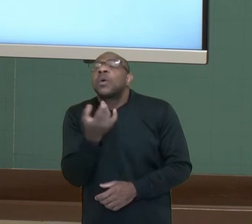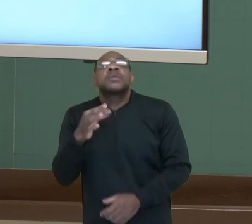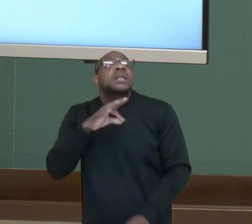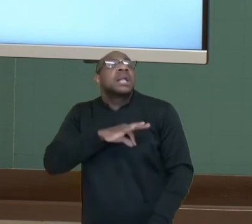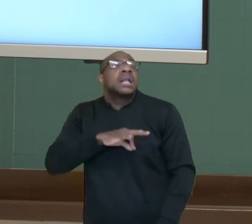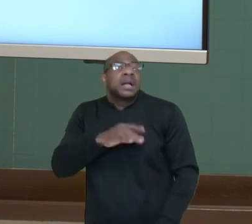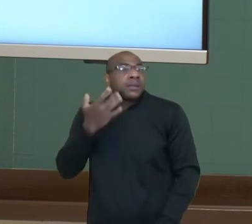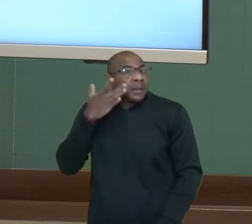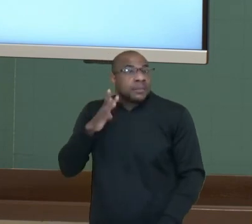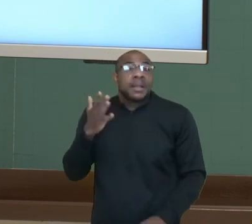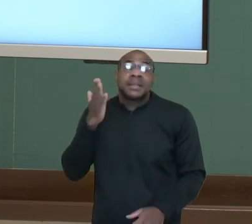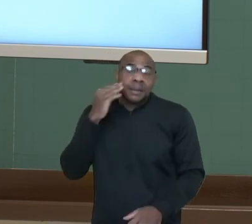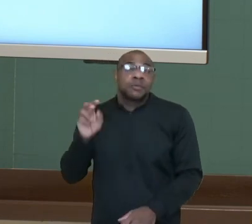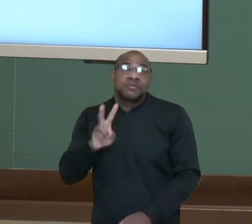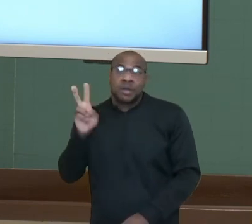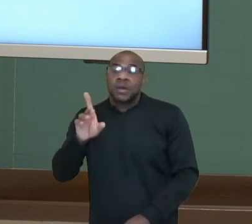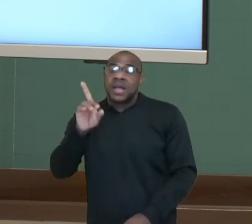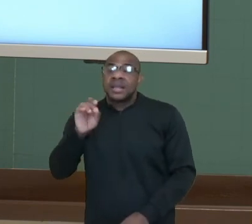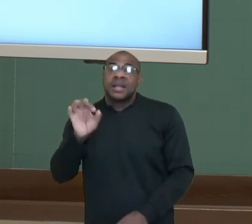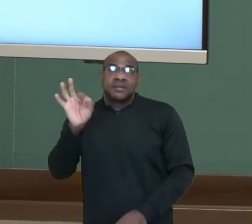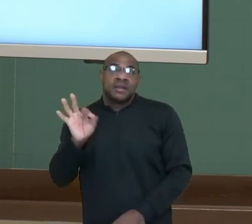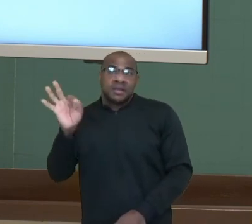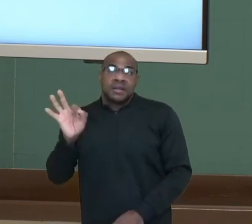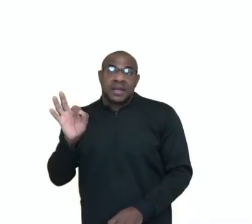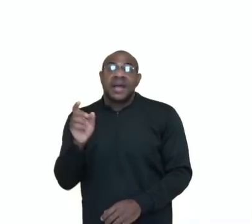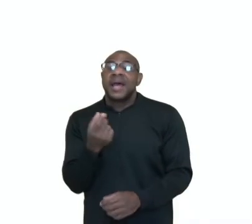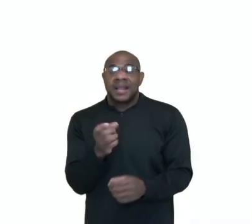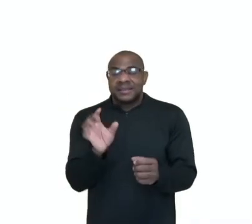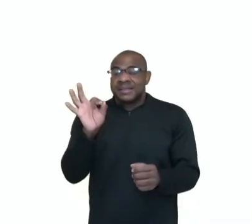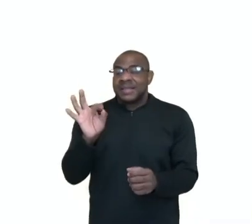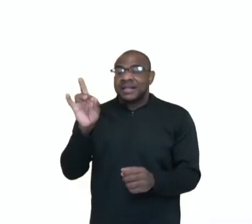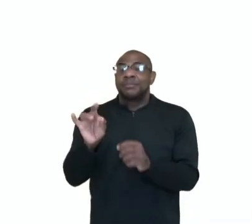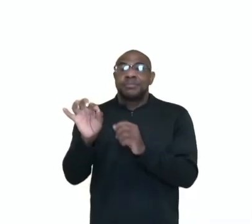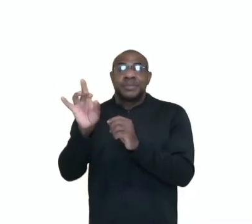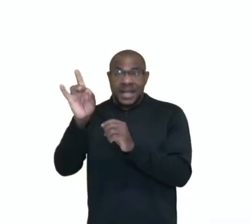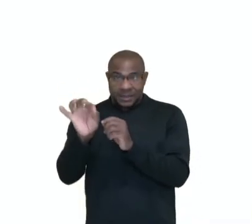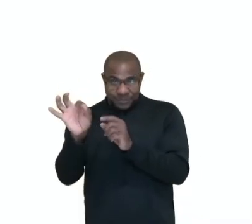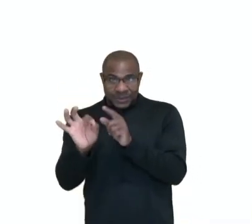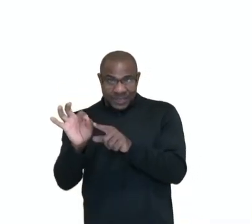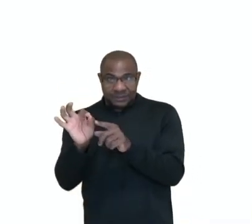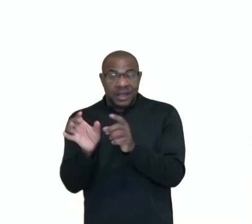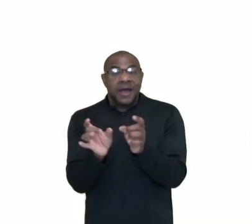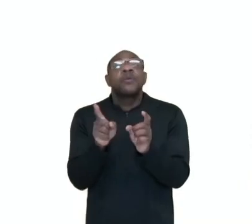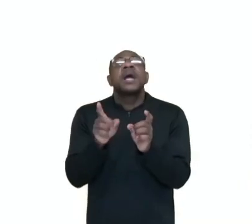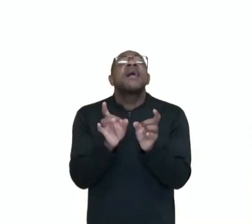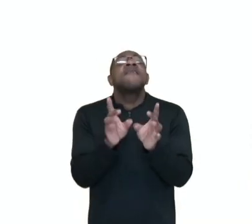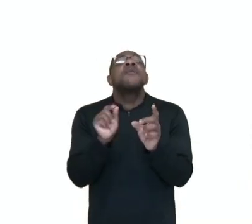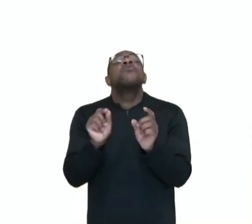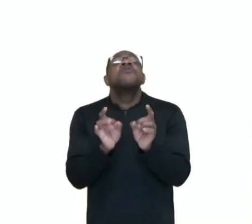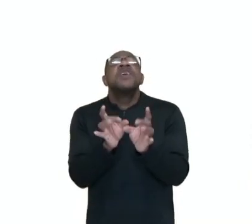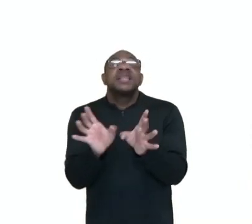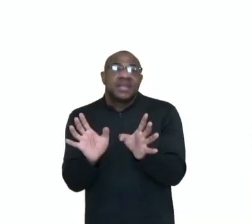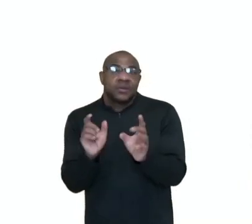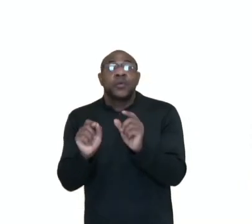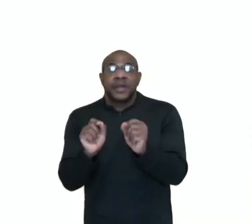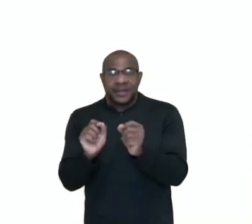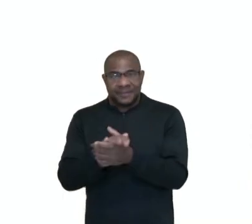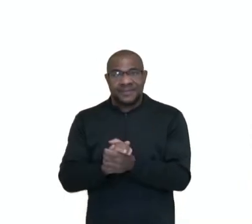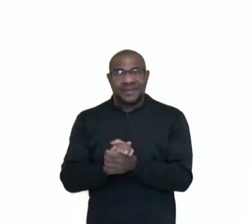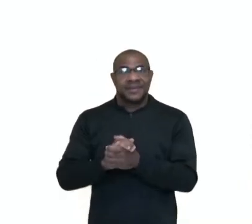é 10%. 10% da quantidade de vendas é o salário dela. Então, variável dependente, o salário, que eu vou chamar de